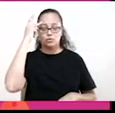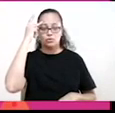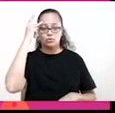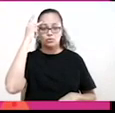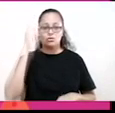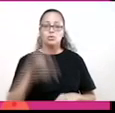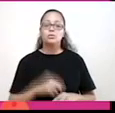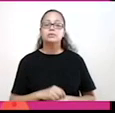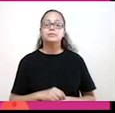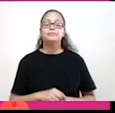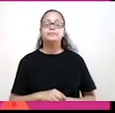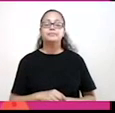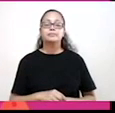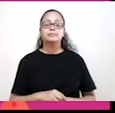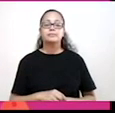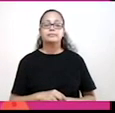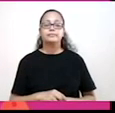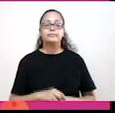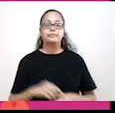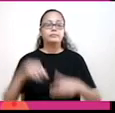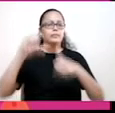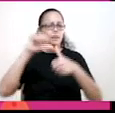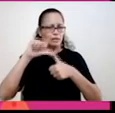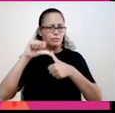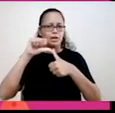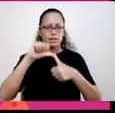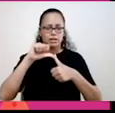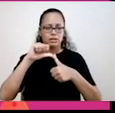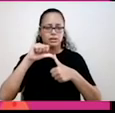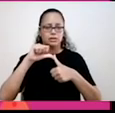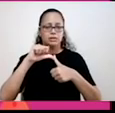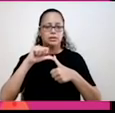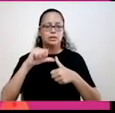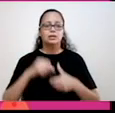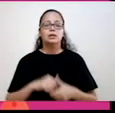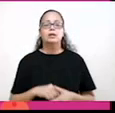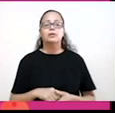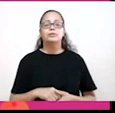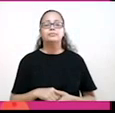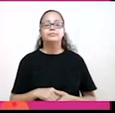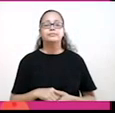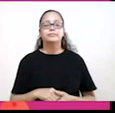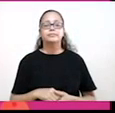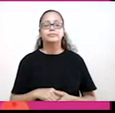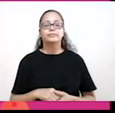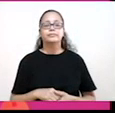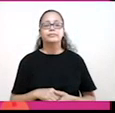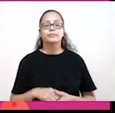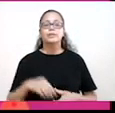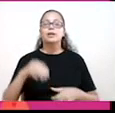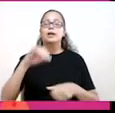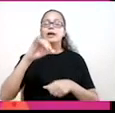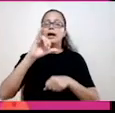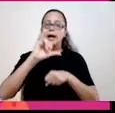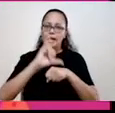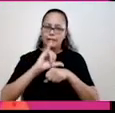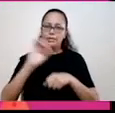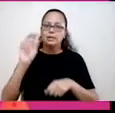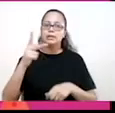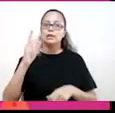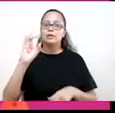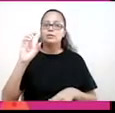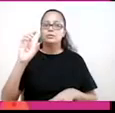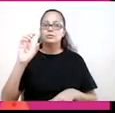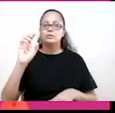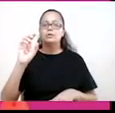Brasil, algumas regiões aqui da América Central, né? Aqui nessa região onde fica a capital do Chile, Santiago, aqui na região também